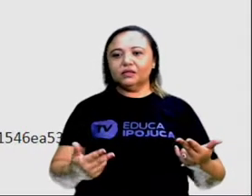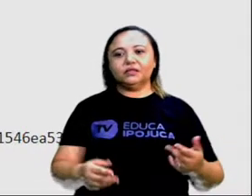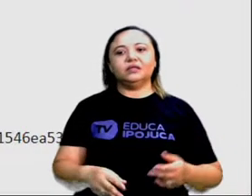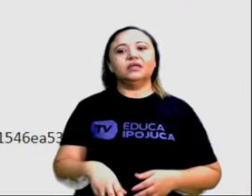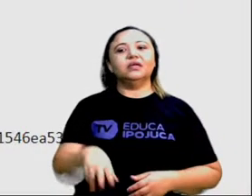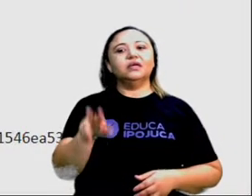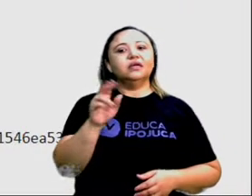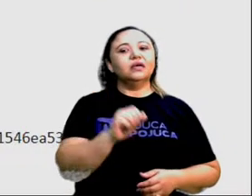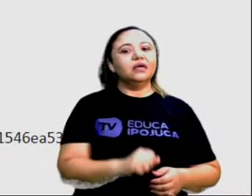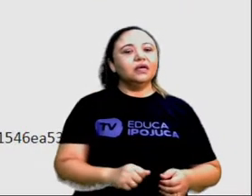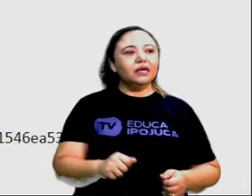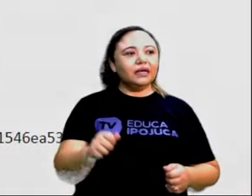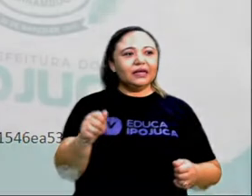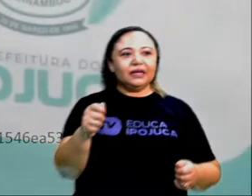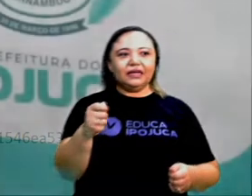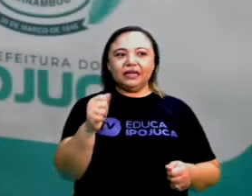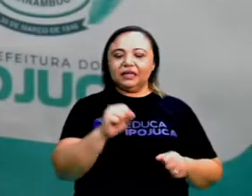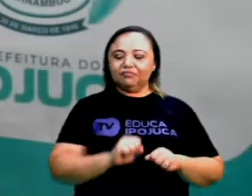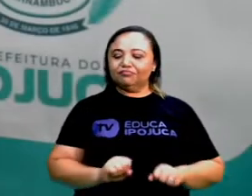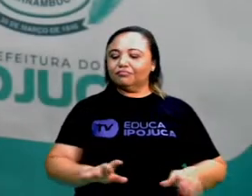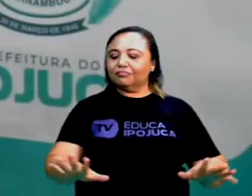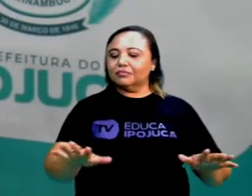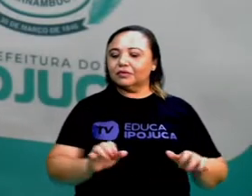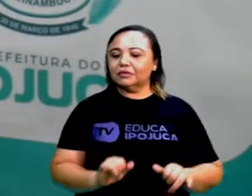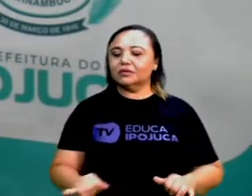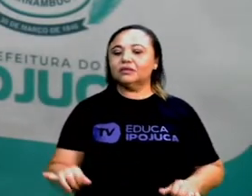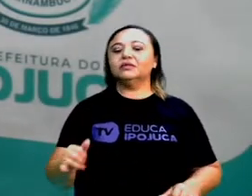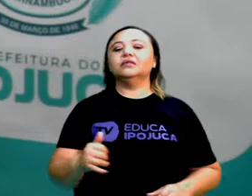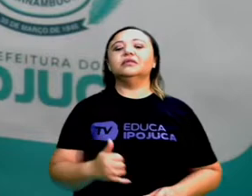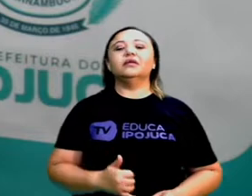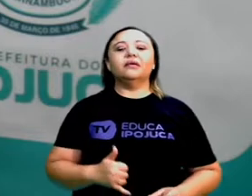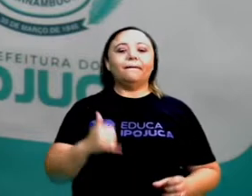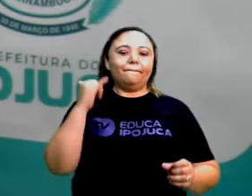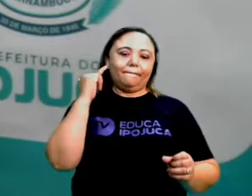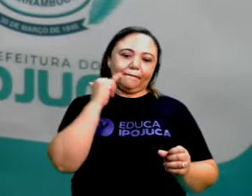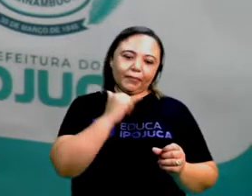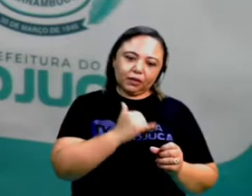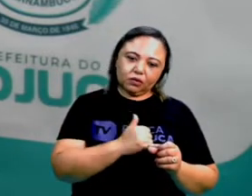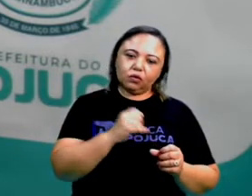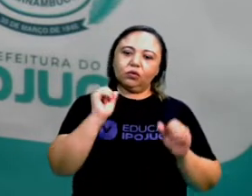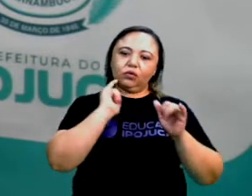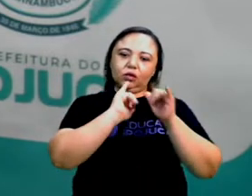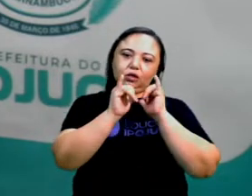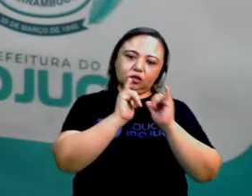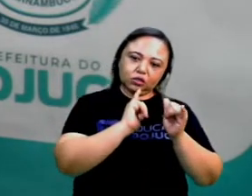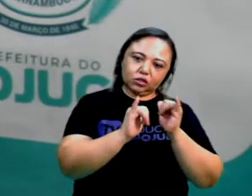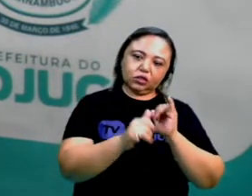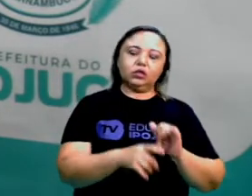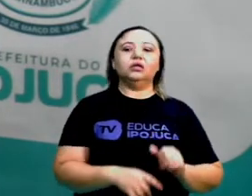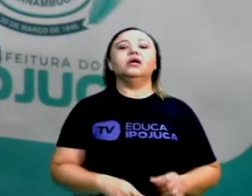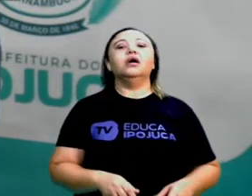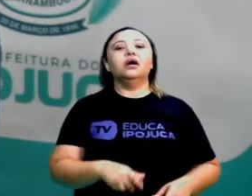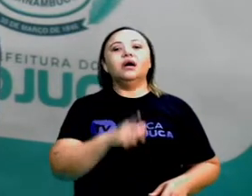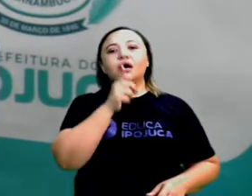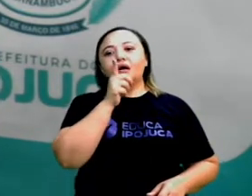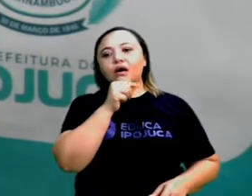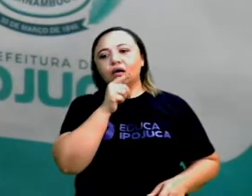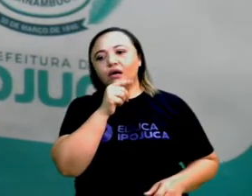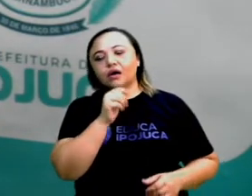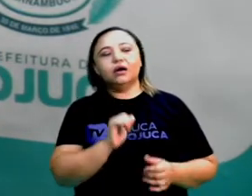para a produção. Ele não gasta só o produto, não. Ele também vai gastar energia, ele também vai